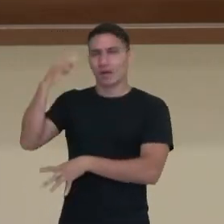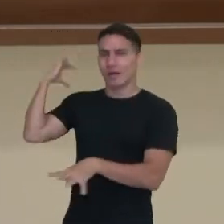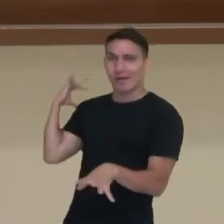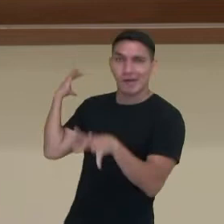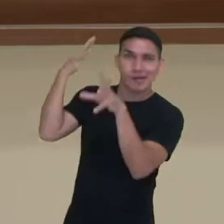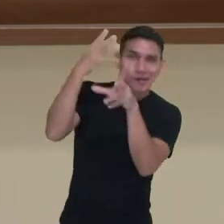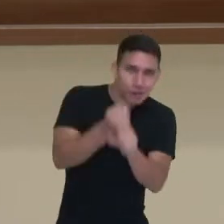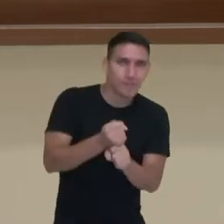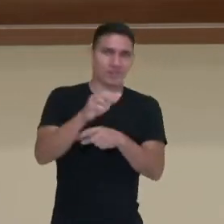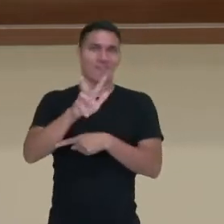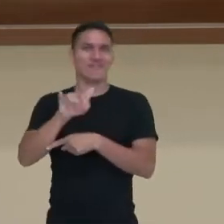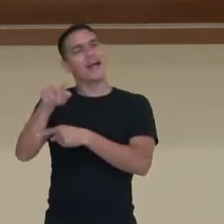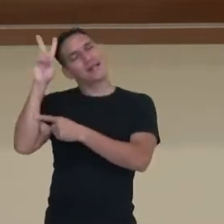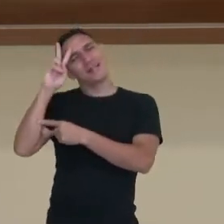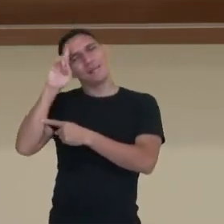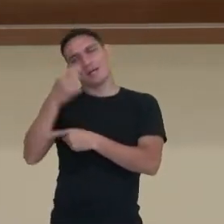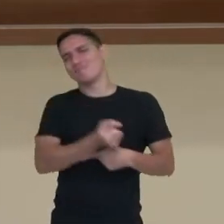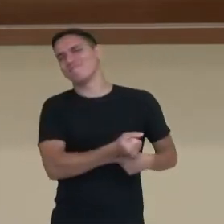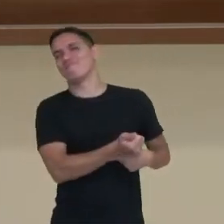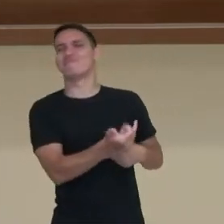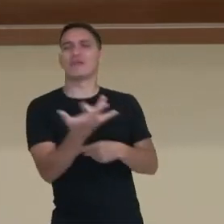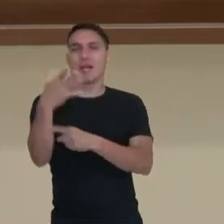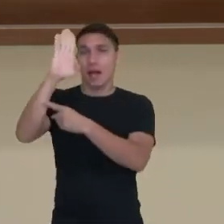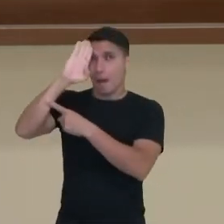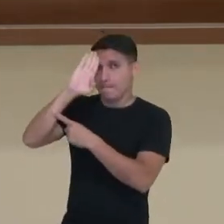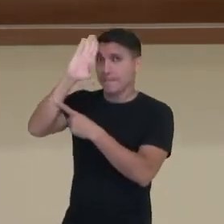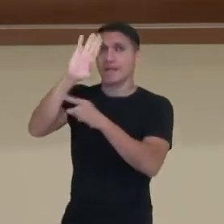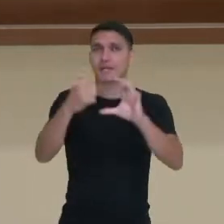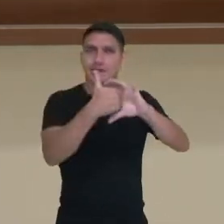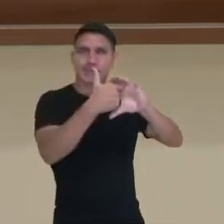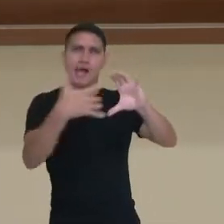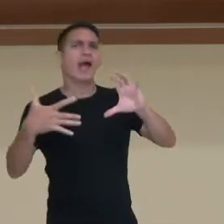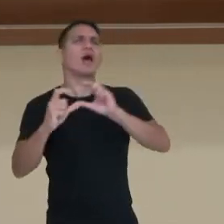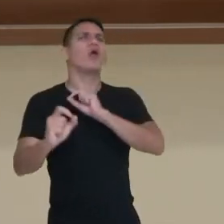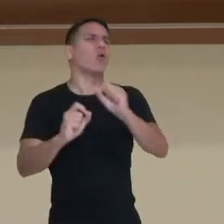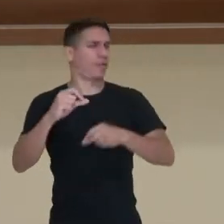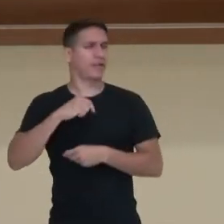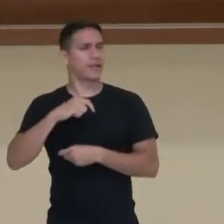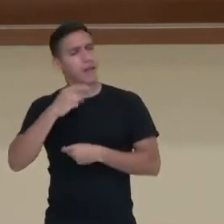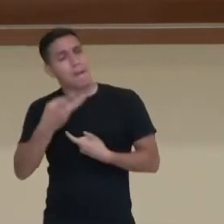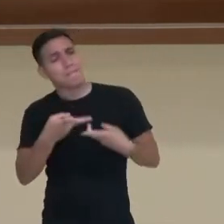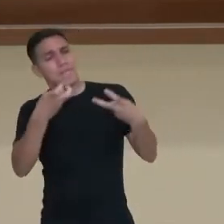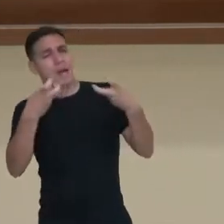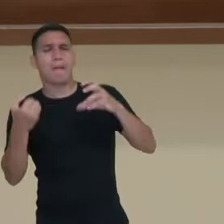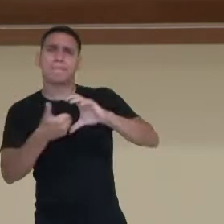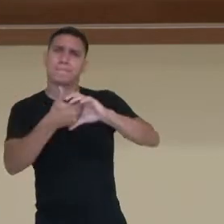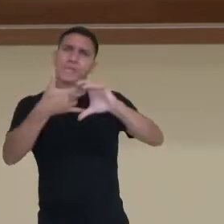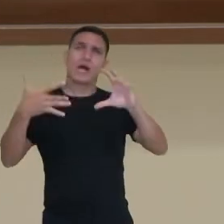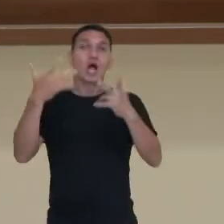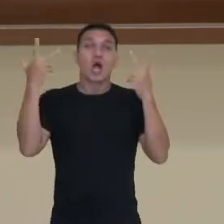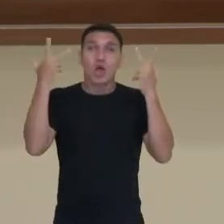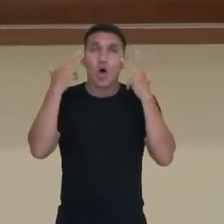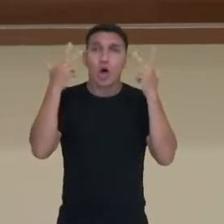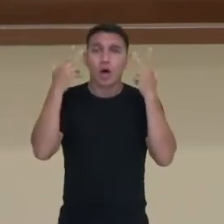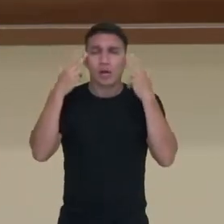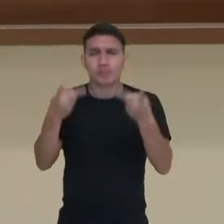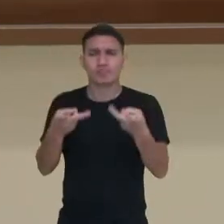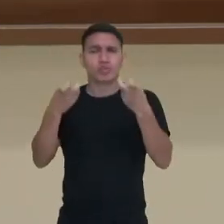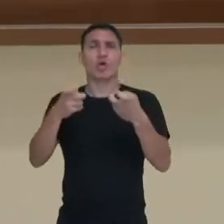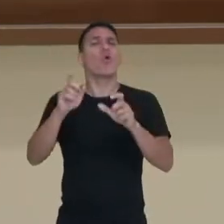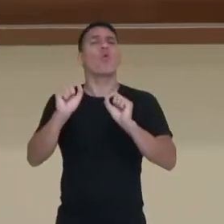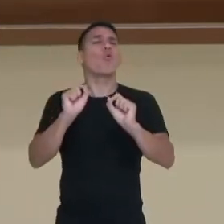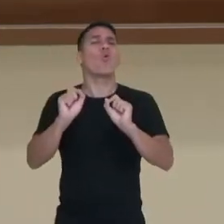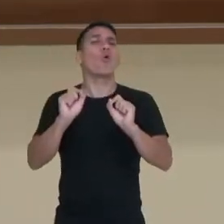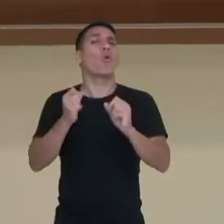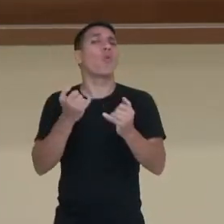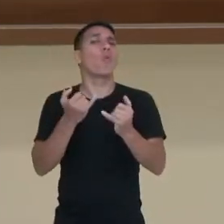uma revisão das principais características, aquelas características que são comuns em praticamente